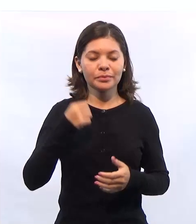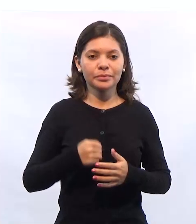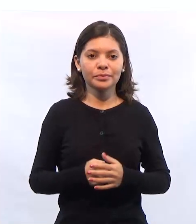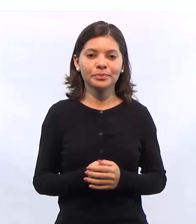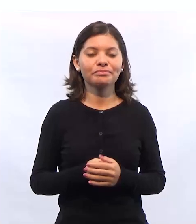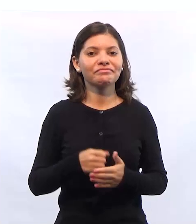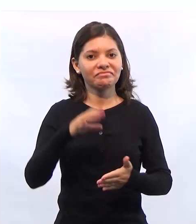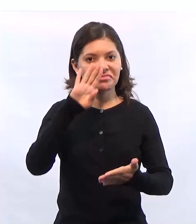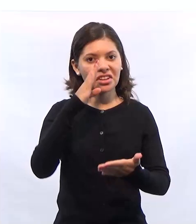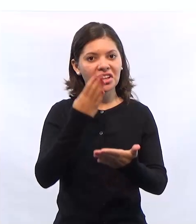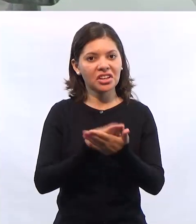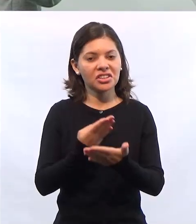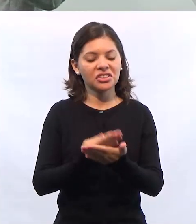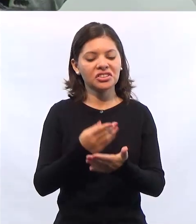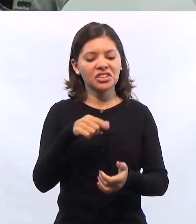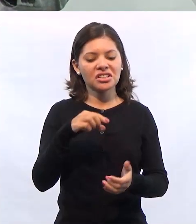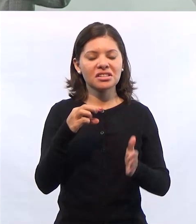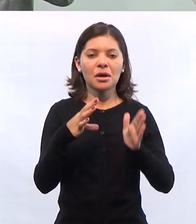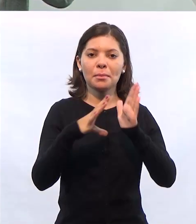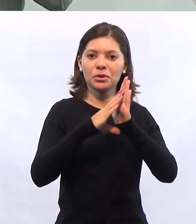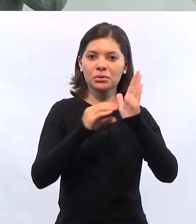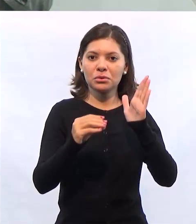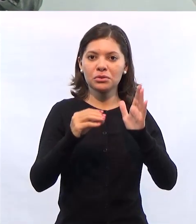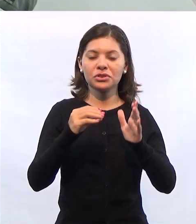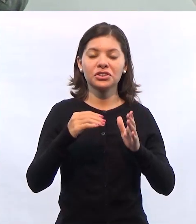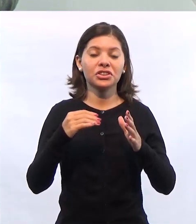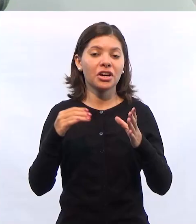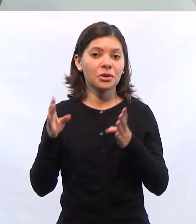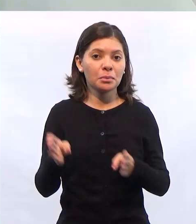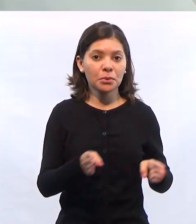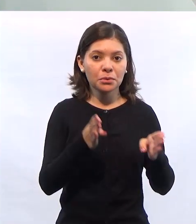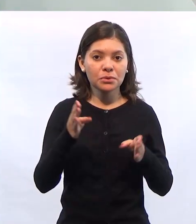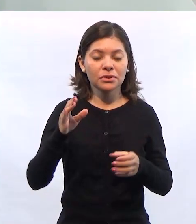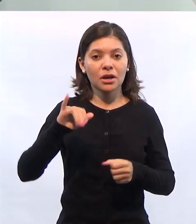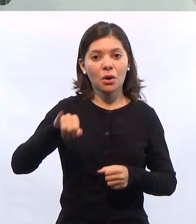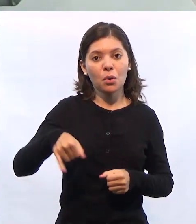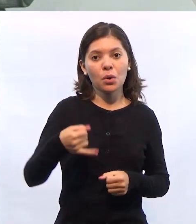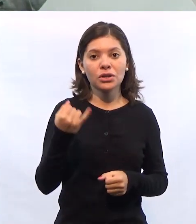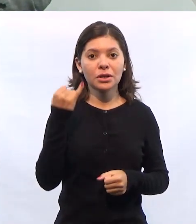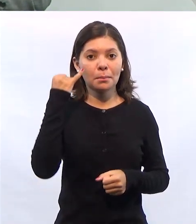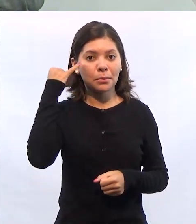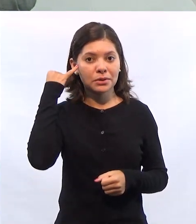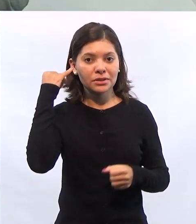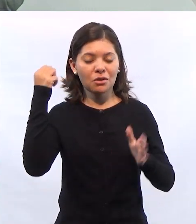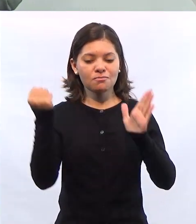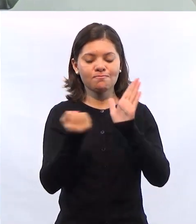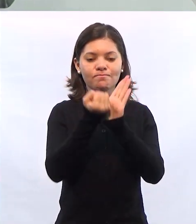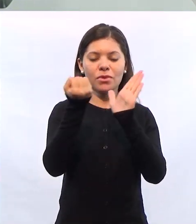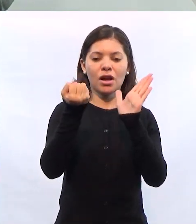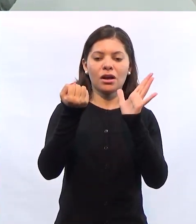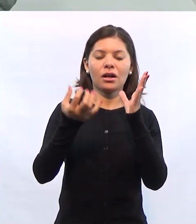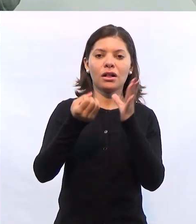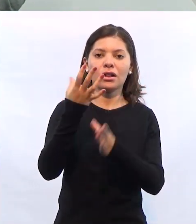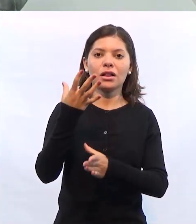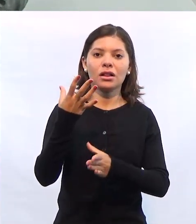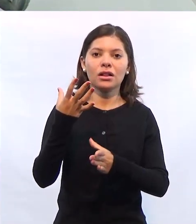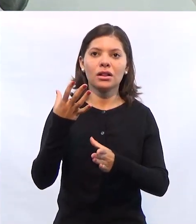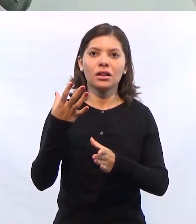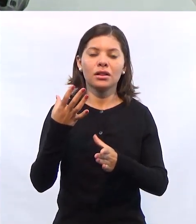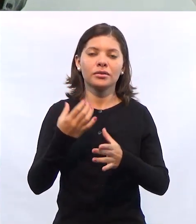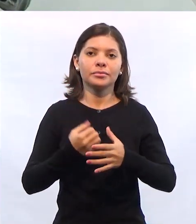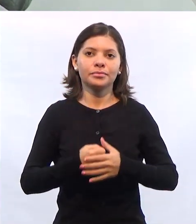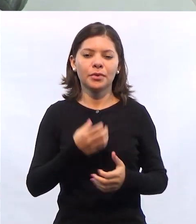japonesa Acredite esta metodologia de produção japonesa foi um Marco aí a partir do momento que as